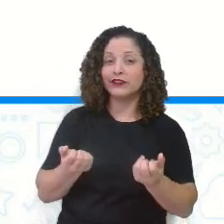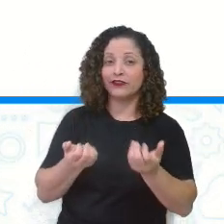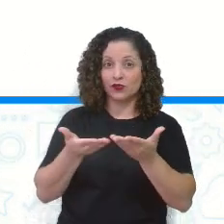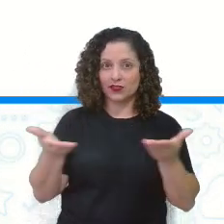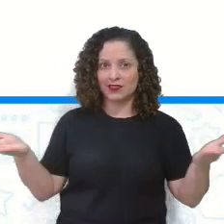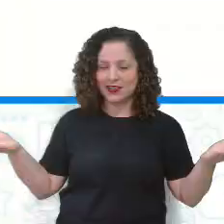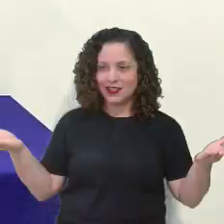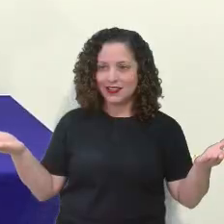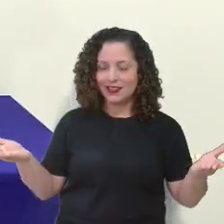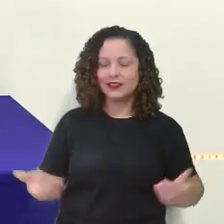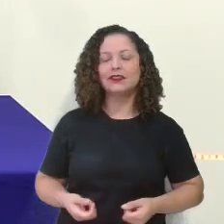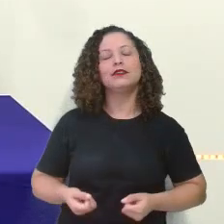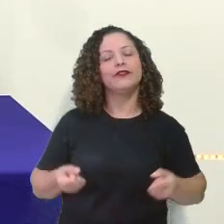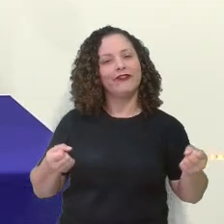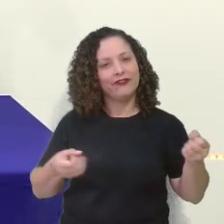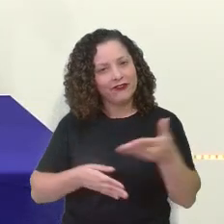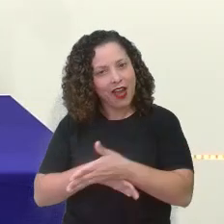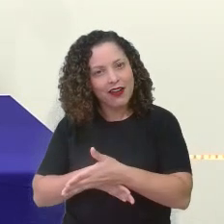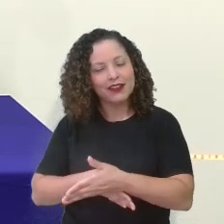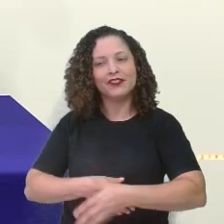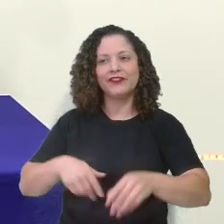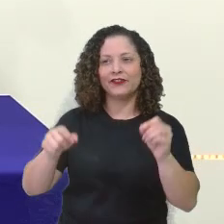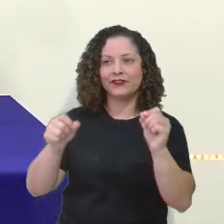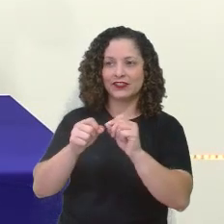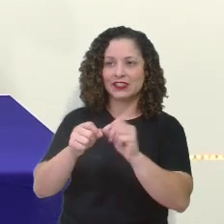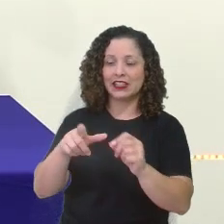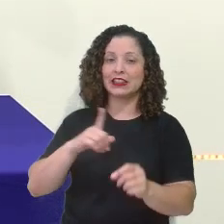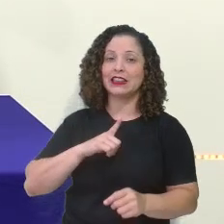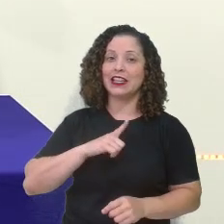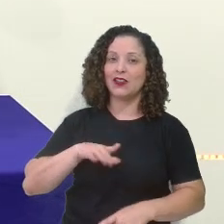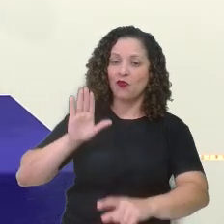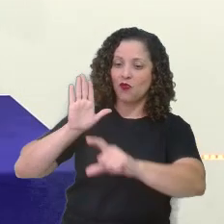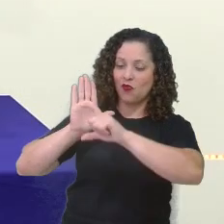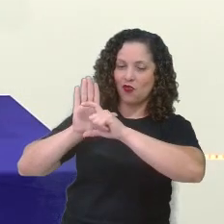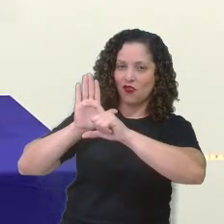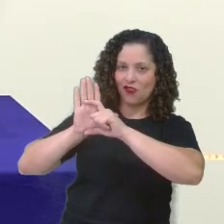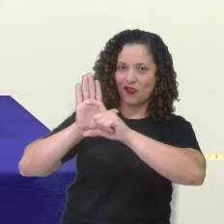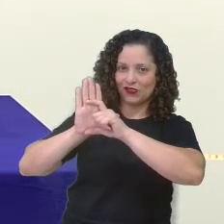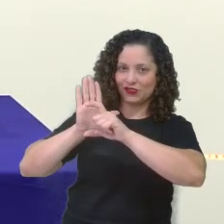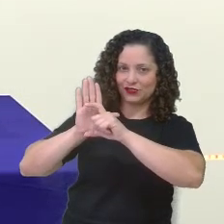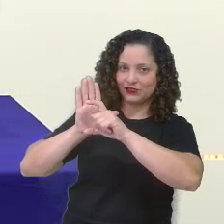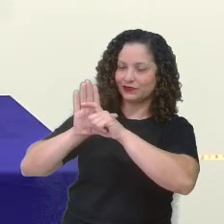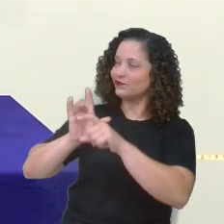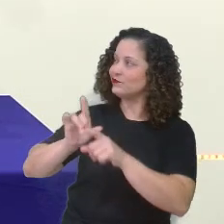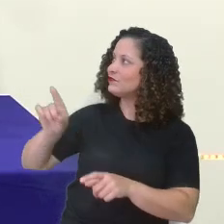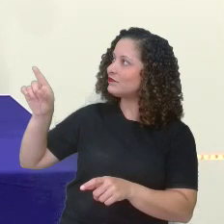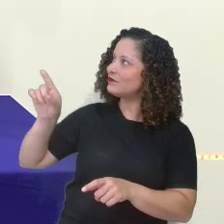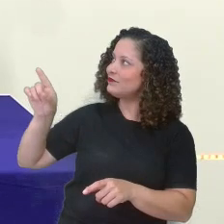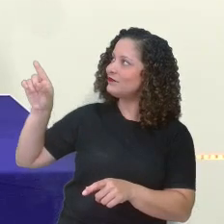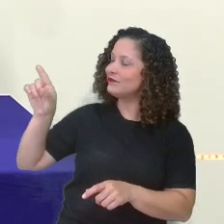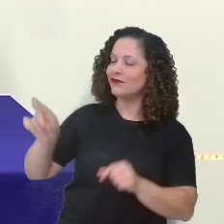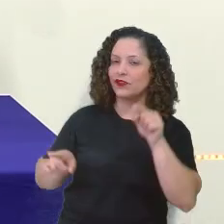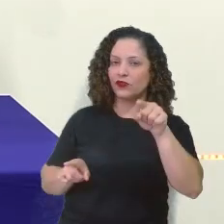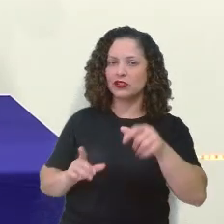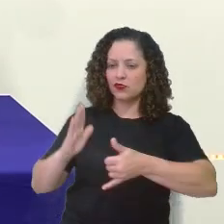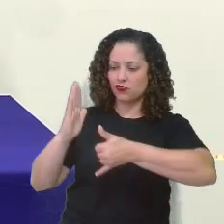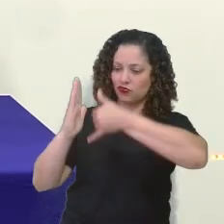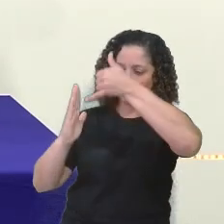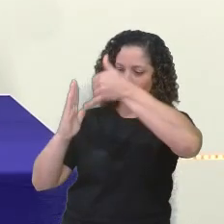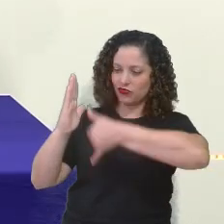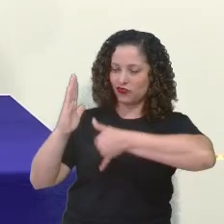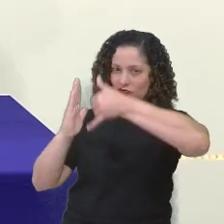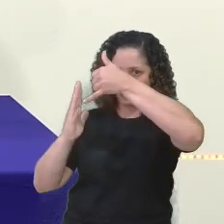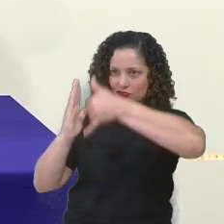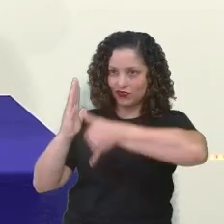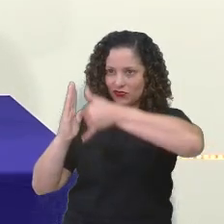aí a mão na massa, eu trouxe para você o QR Code aí, para você colocar em prática.